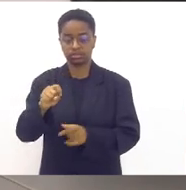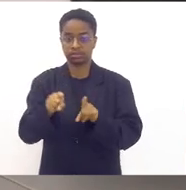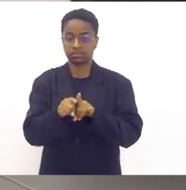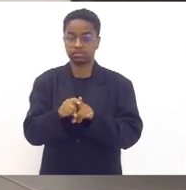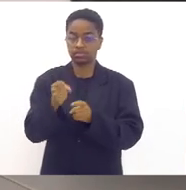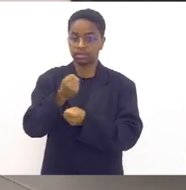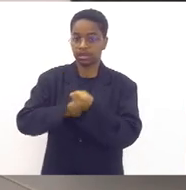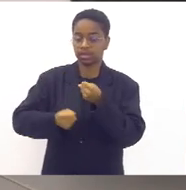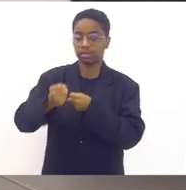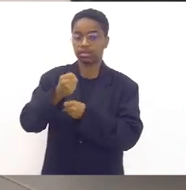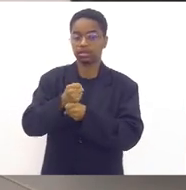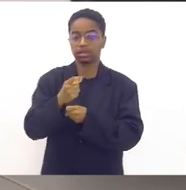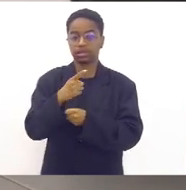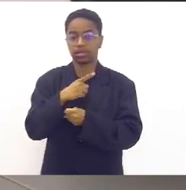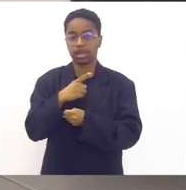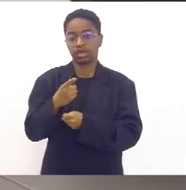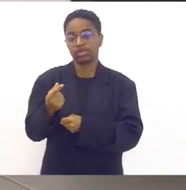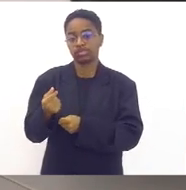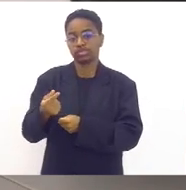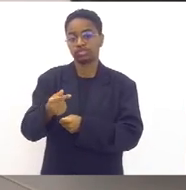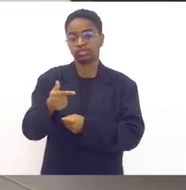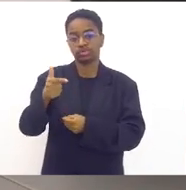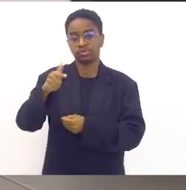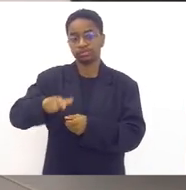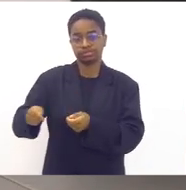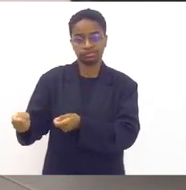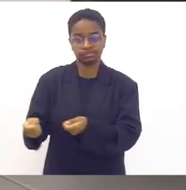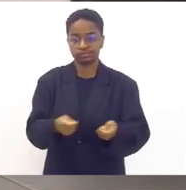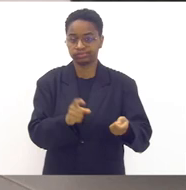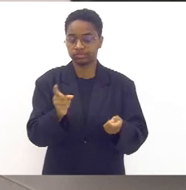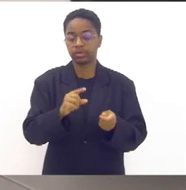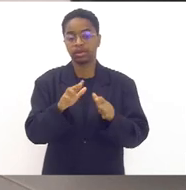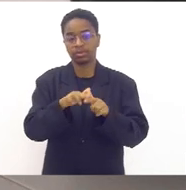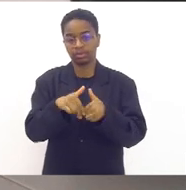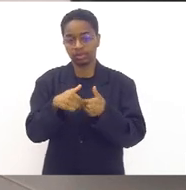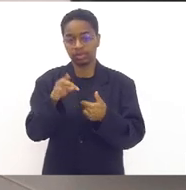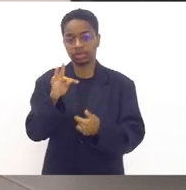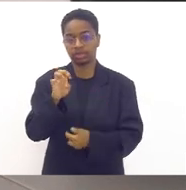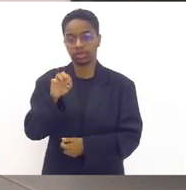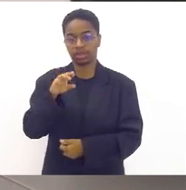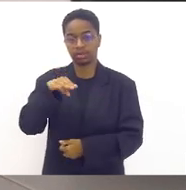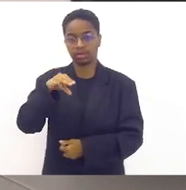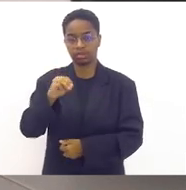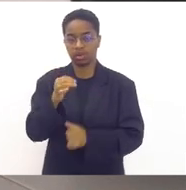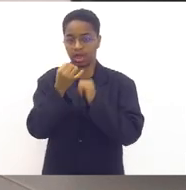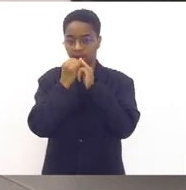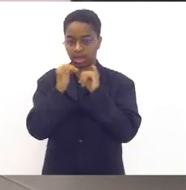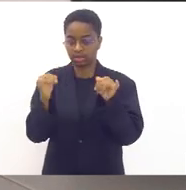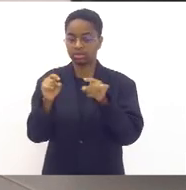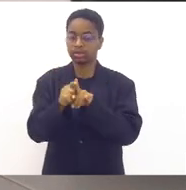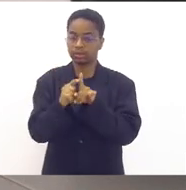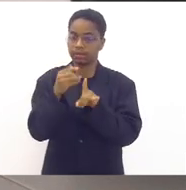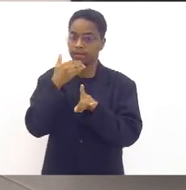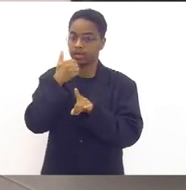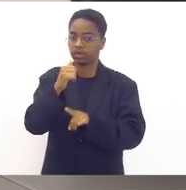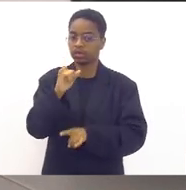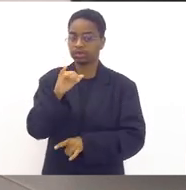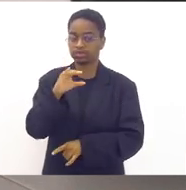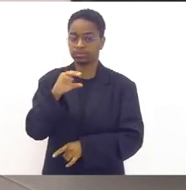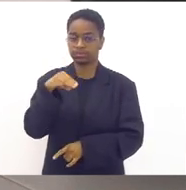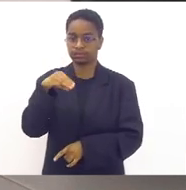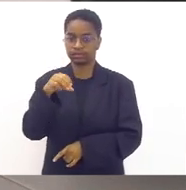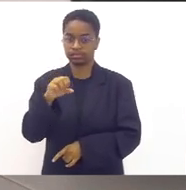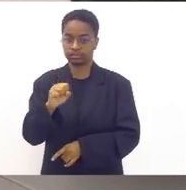algumas receitas não recorrentes pelo acionamento de termoelétricas também, que deram uma melhorada no nosso panorama de ICMS,